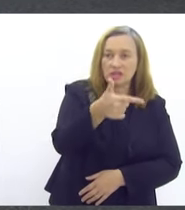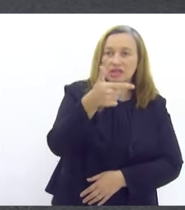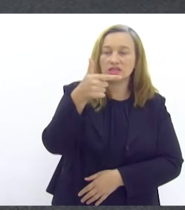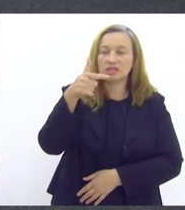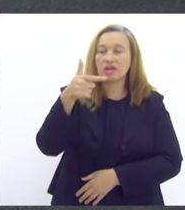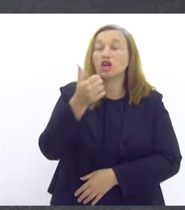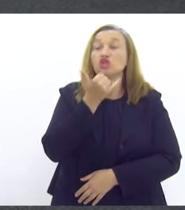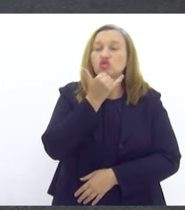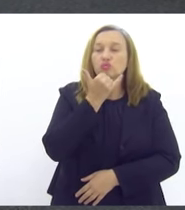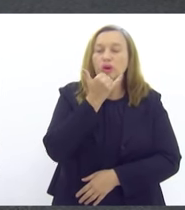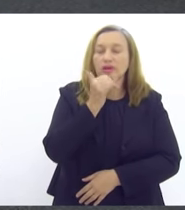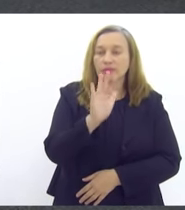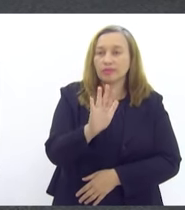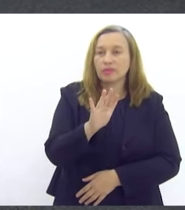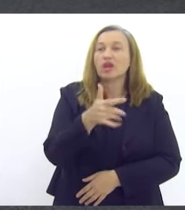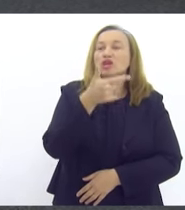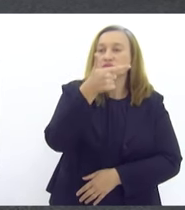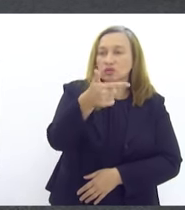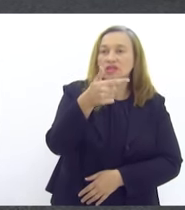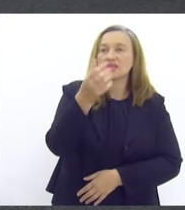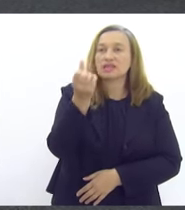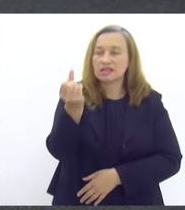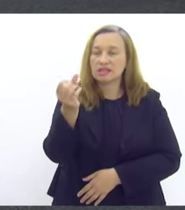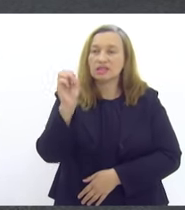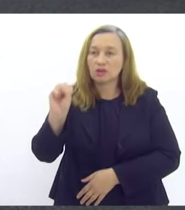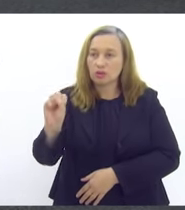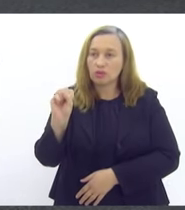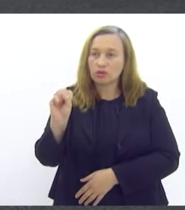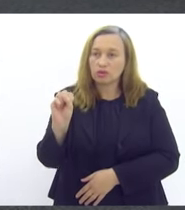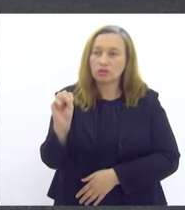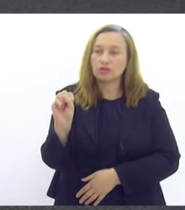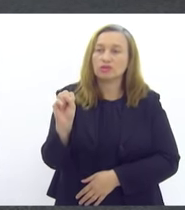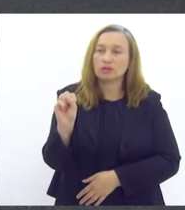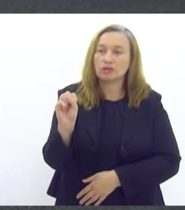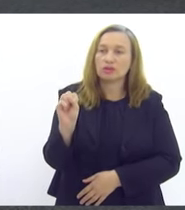228, desculpa, 268,